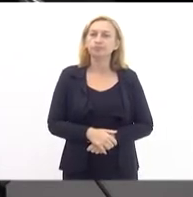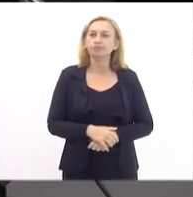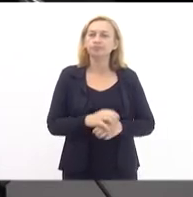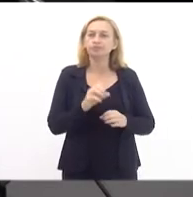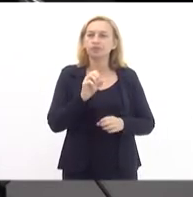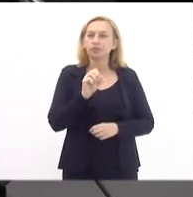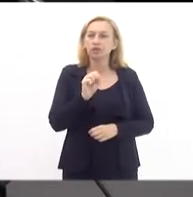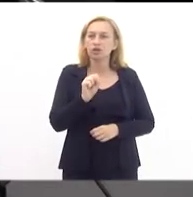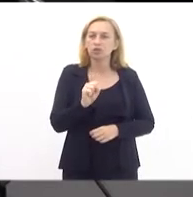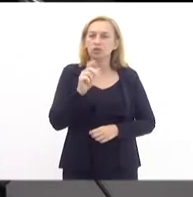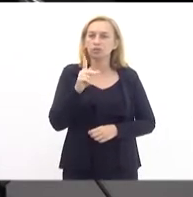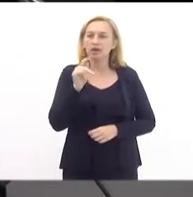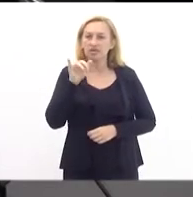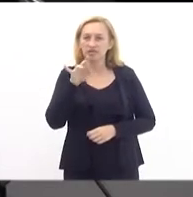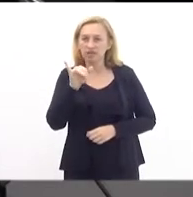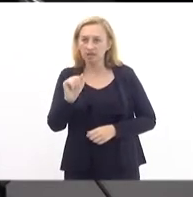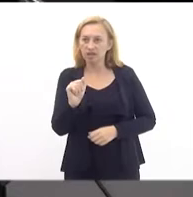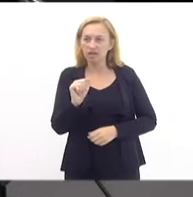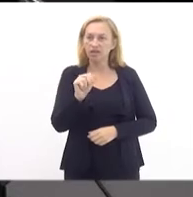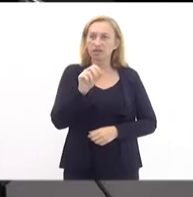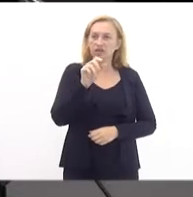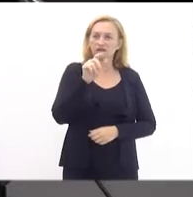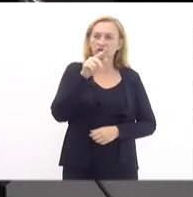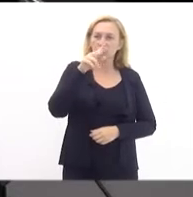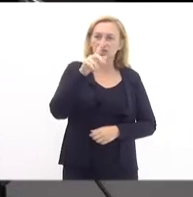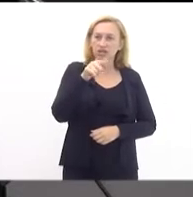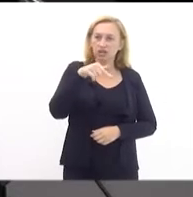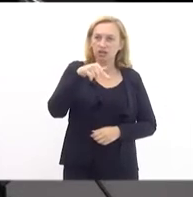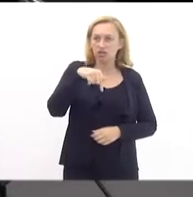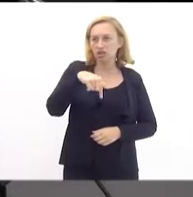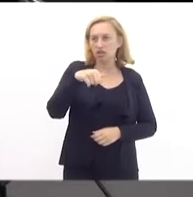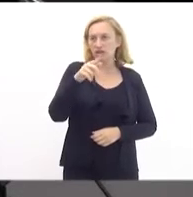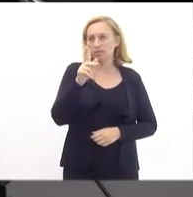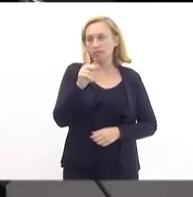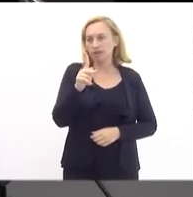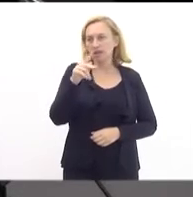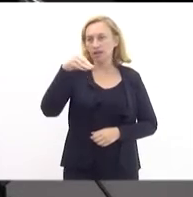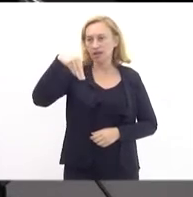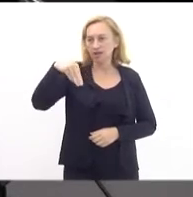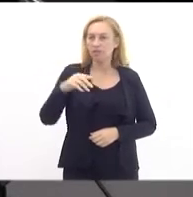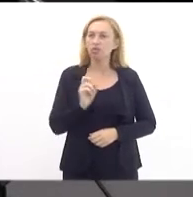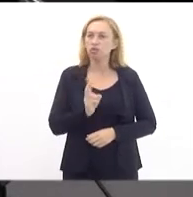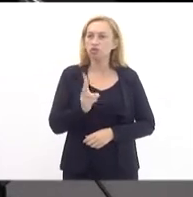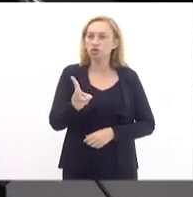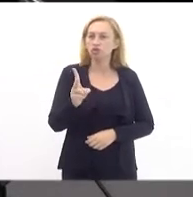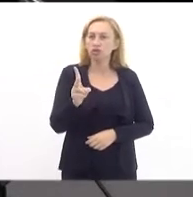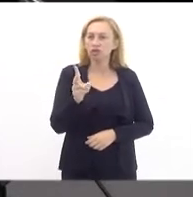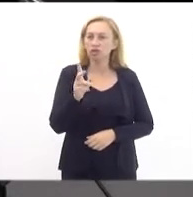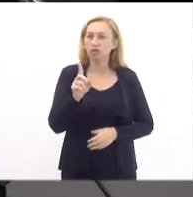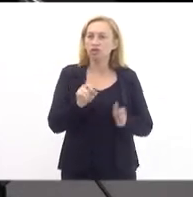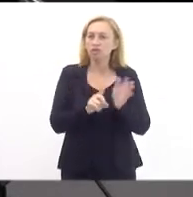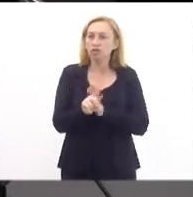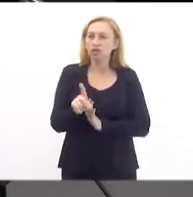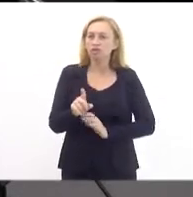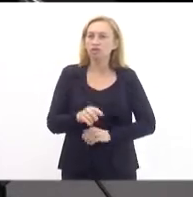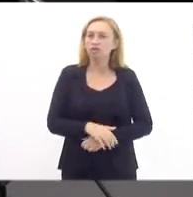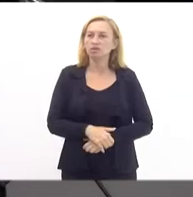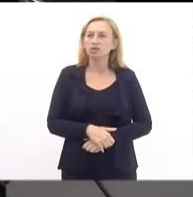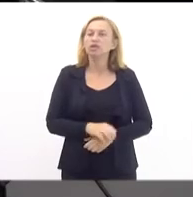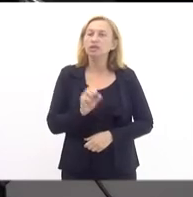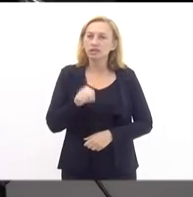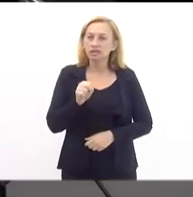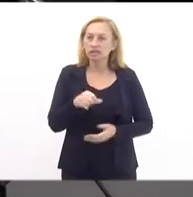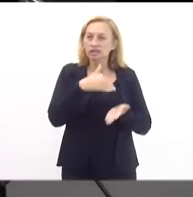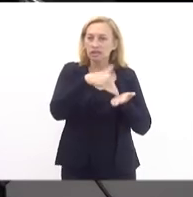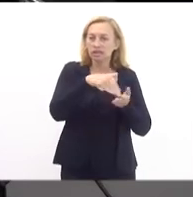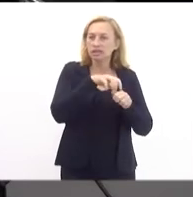IGPM, isso. IGPM. Tá? Mas aí, continuando respondendo a pergunta na totalidade, claro. Sim, a Secretaria